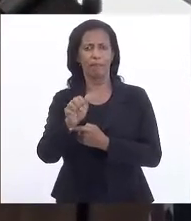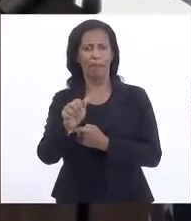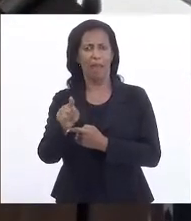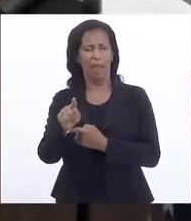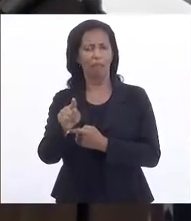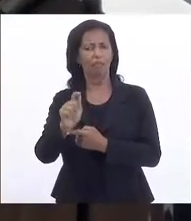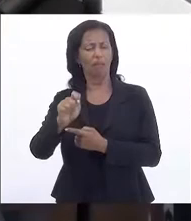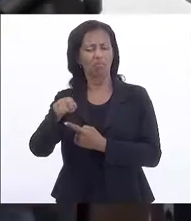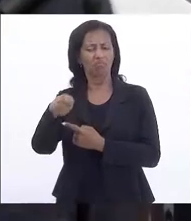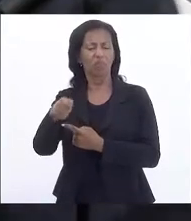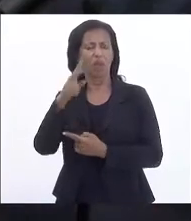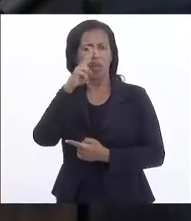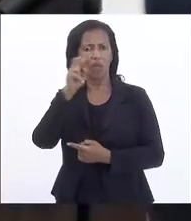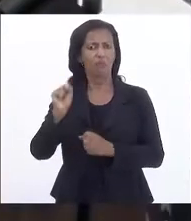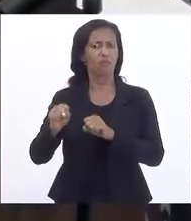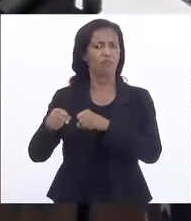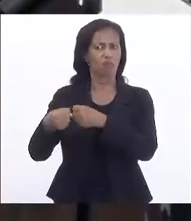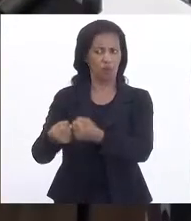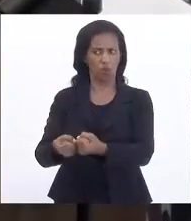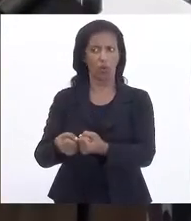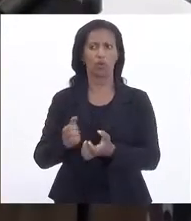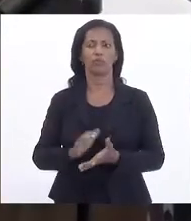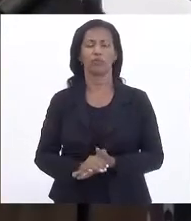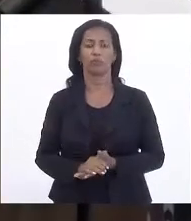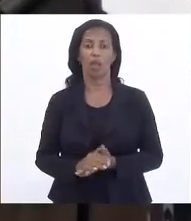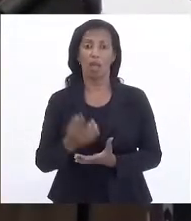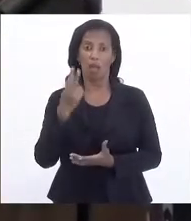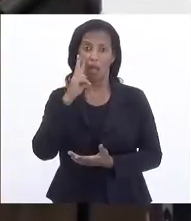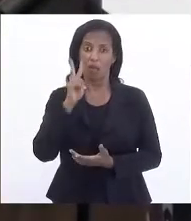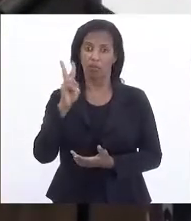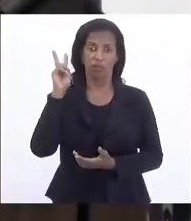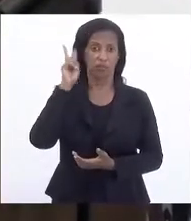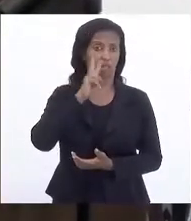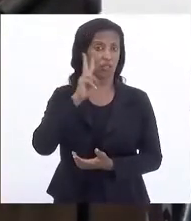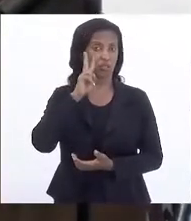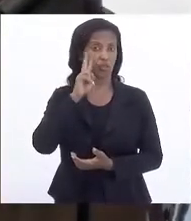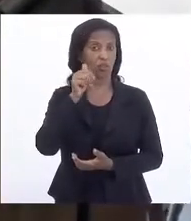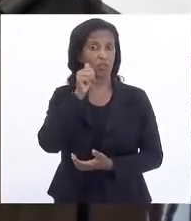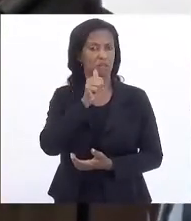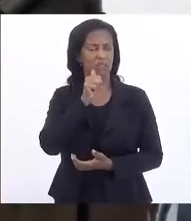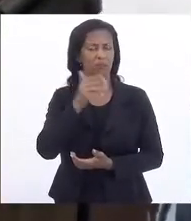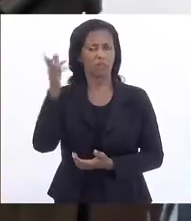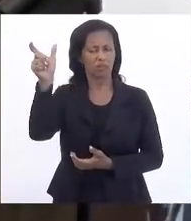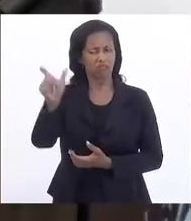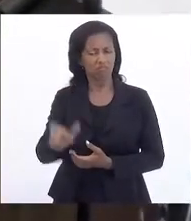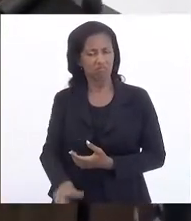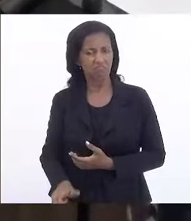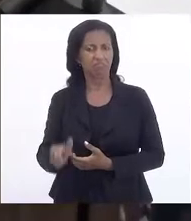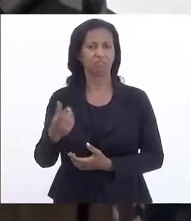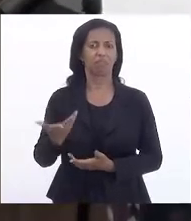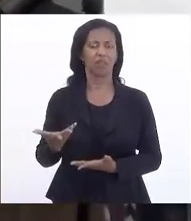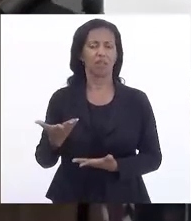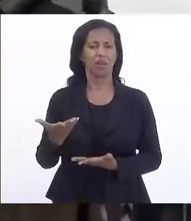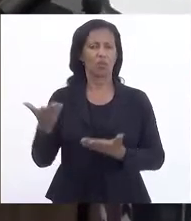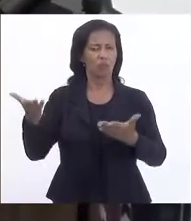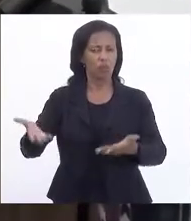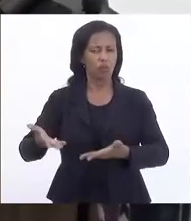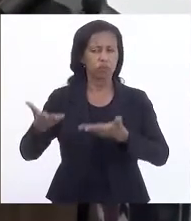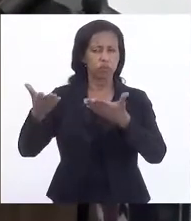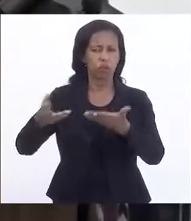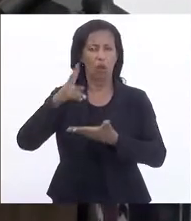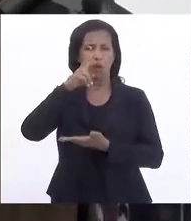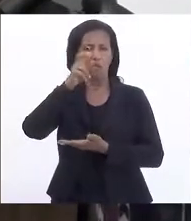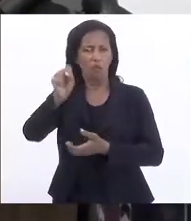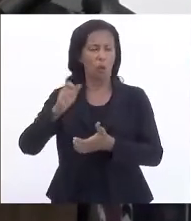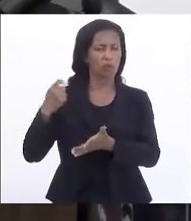simbologia muito forte né haja vista a história dessa mulher inspiradora foi baluarte de resistência